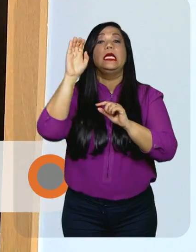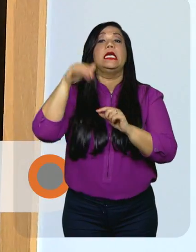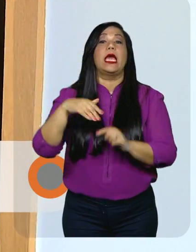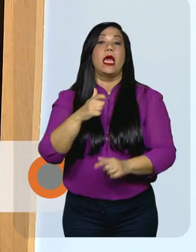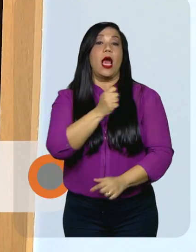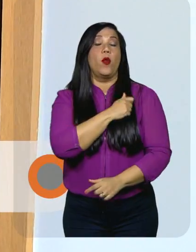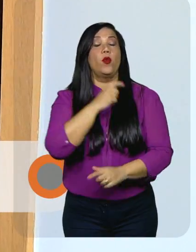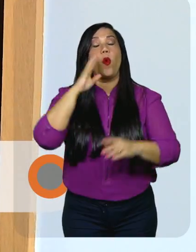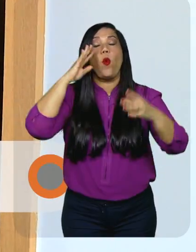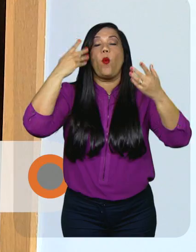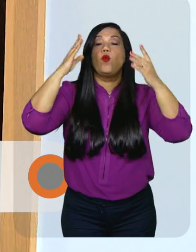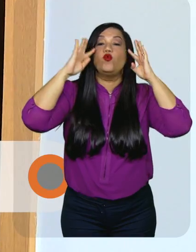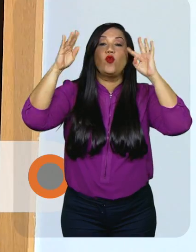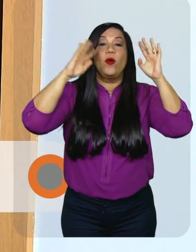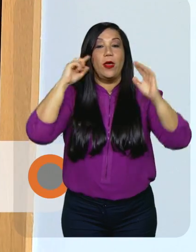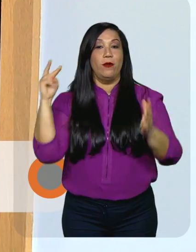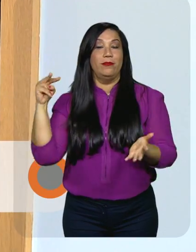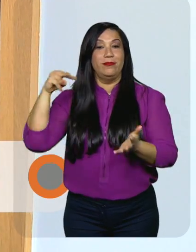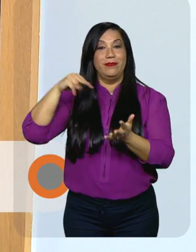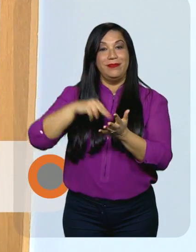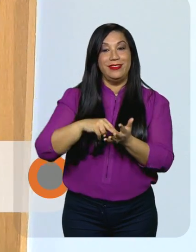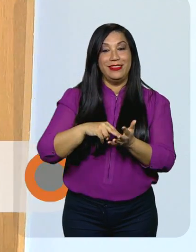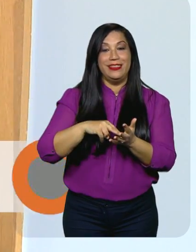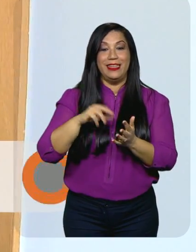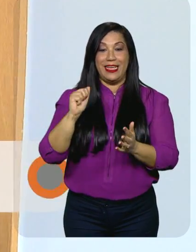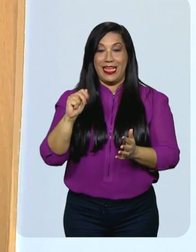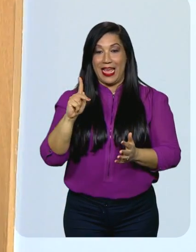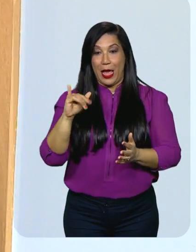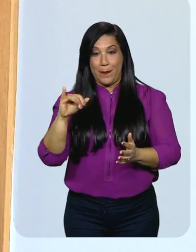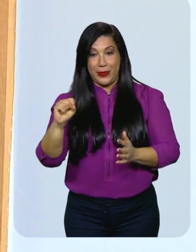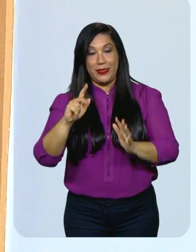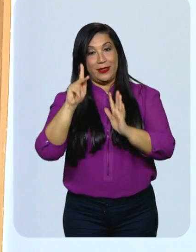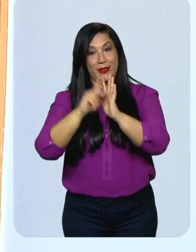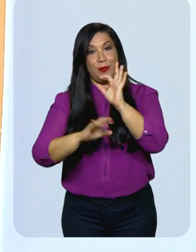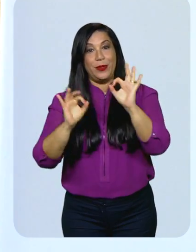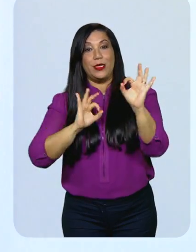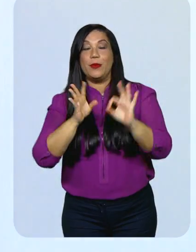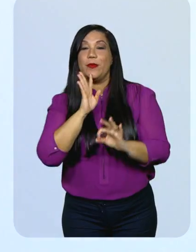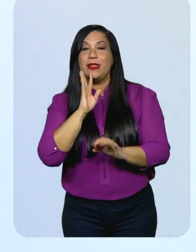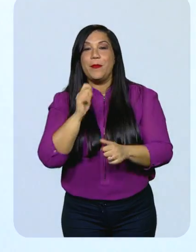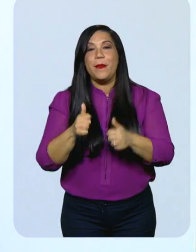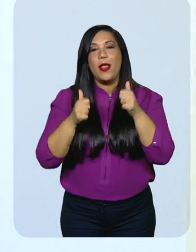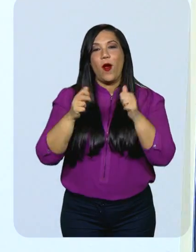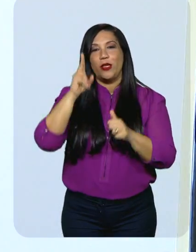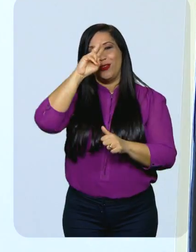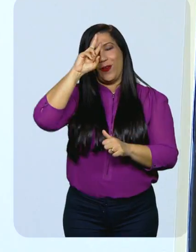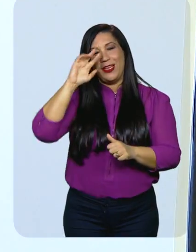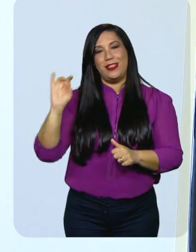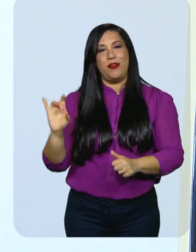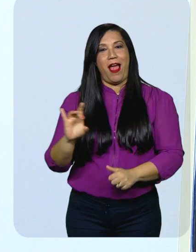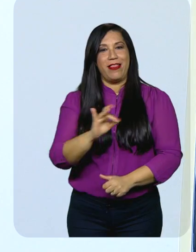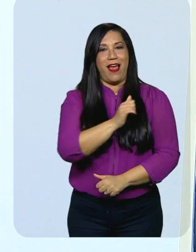que sonhos eles nutrem, eu vim até o APES para conhecer melhor a história deles.